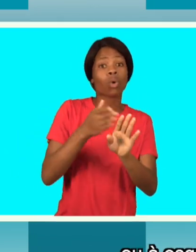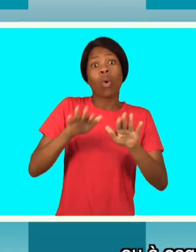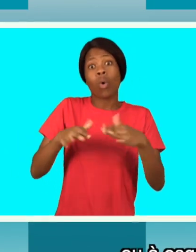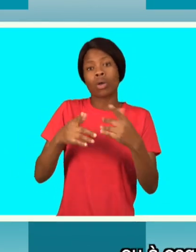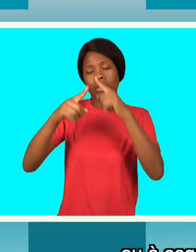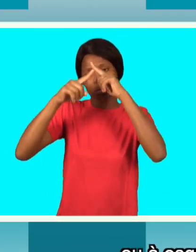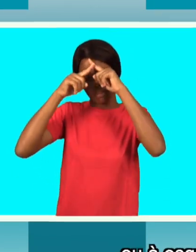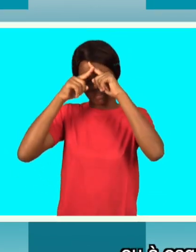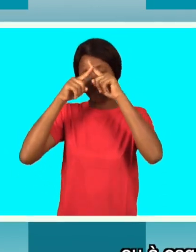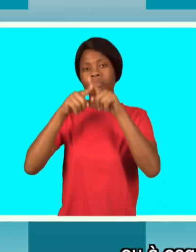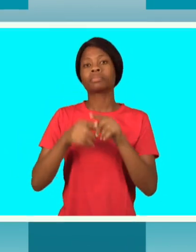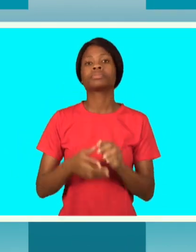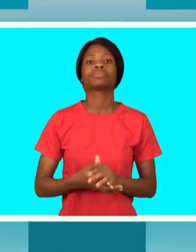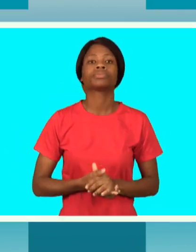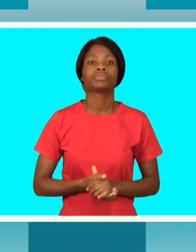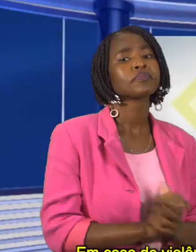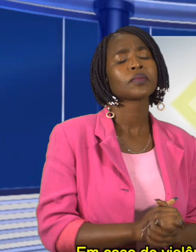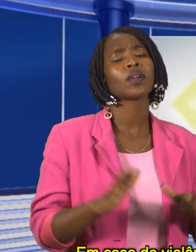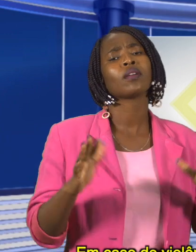próxima